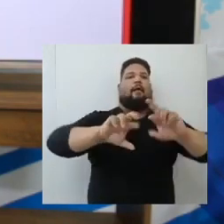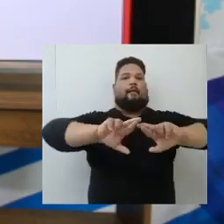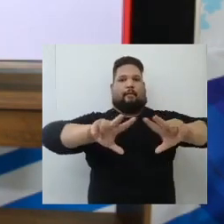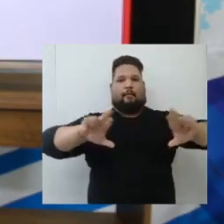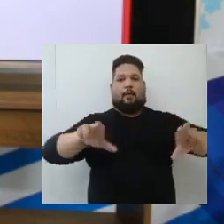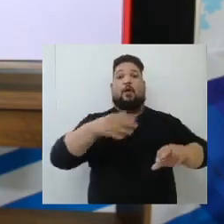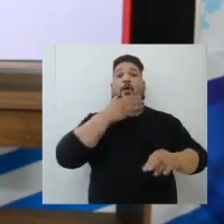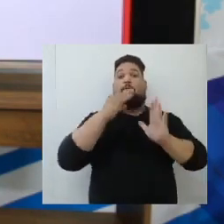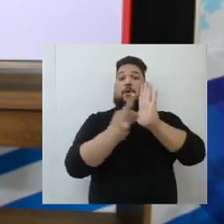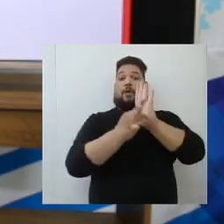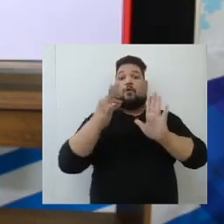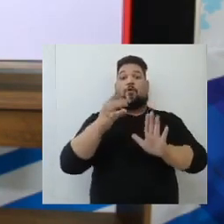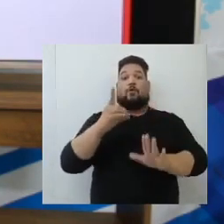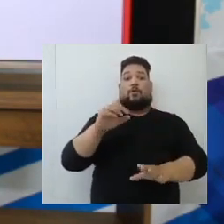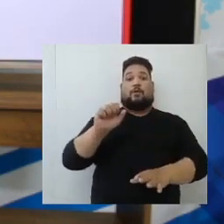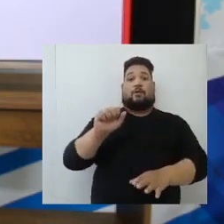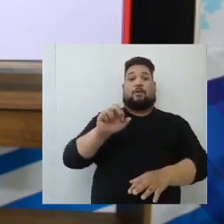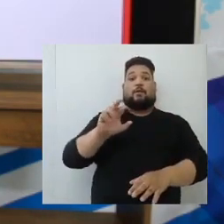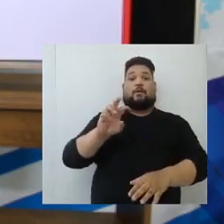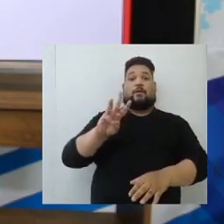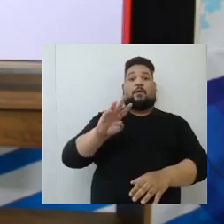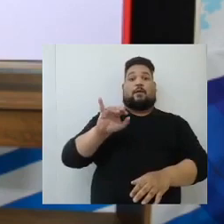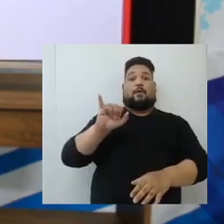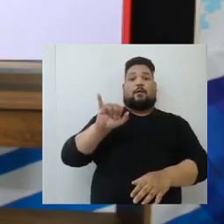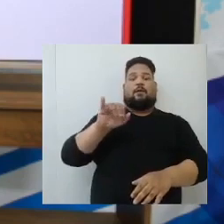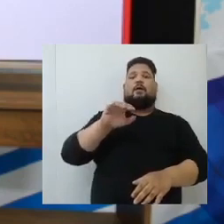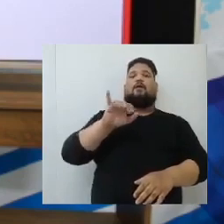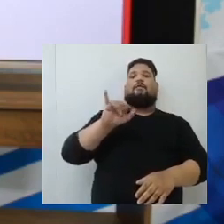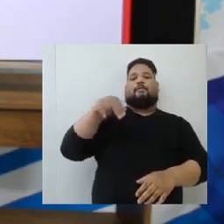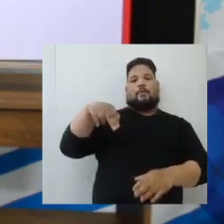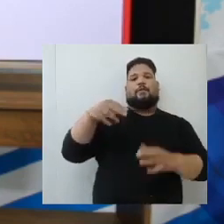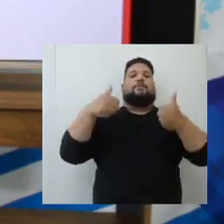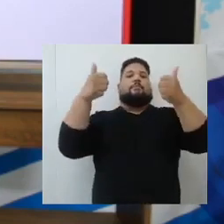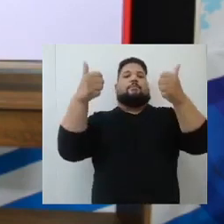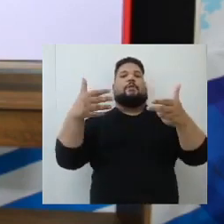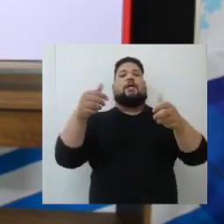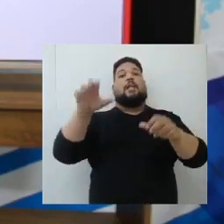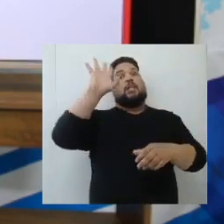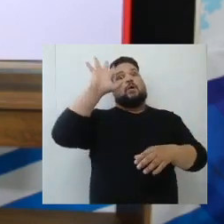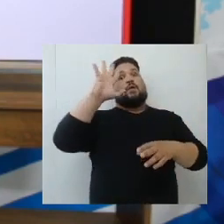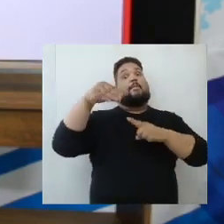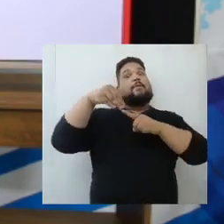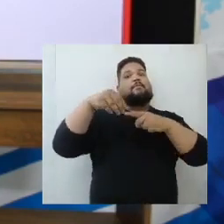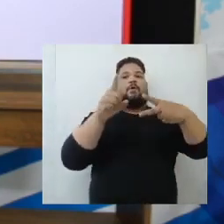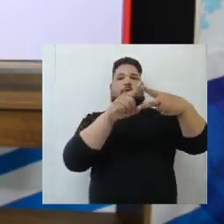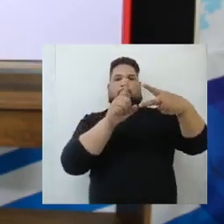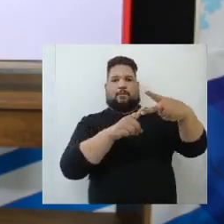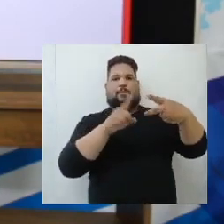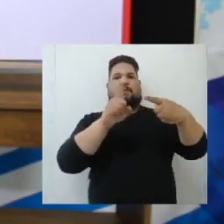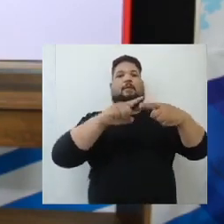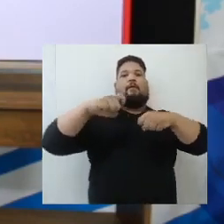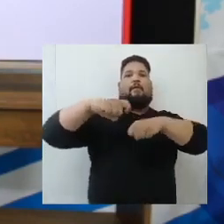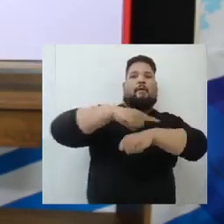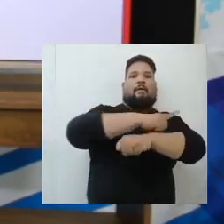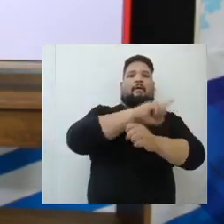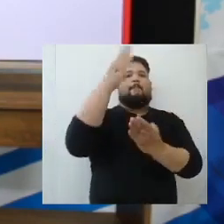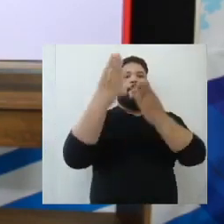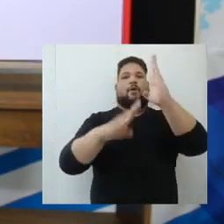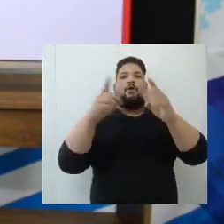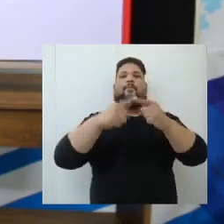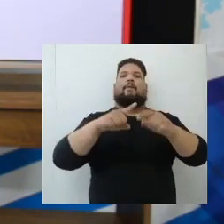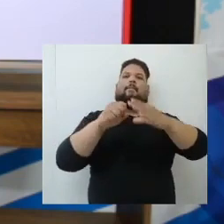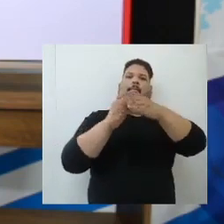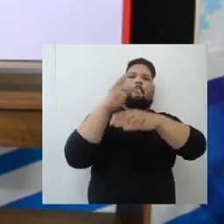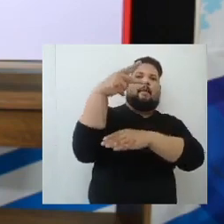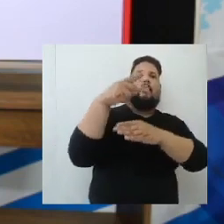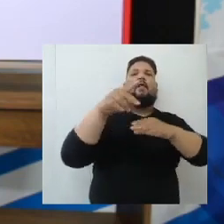Darwin defende duas teorias principais. A da evolução biológica, que diz que todas as espécies de plantas e